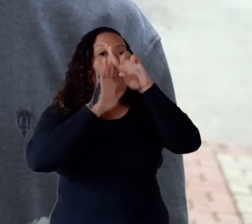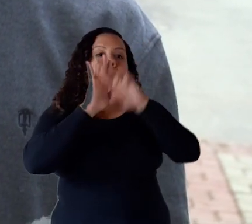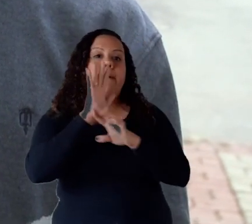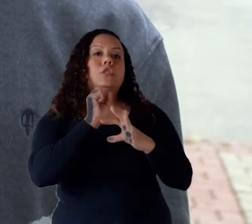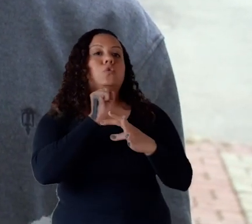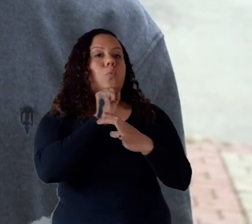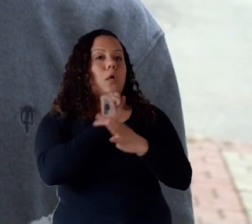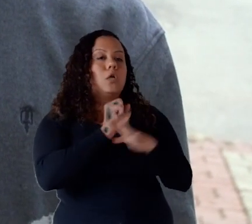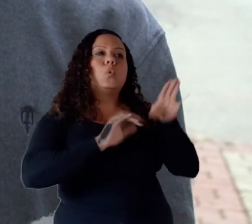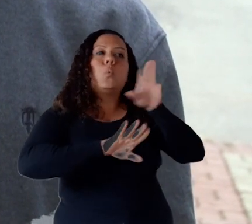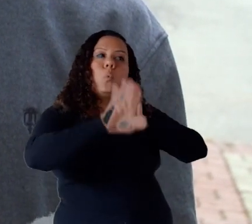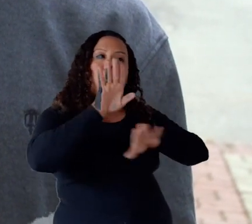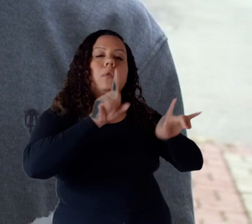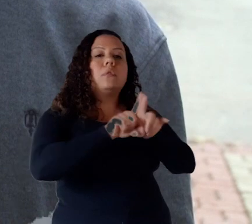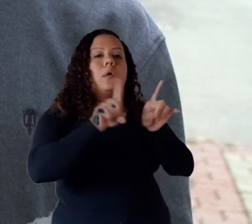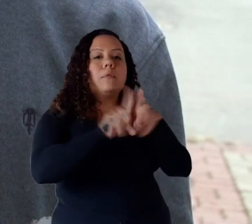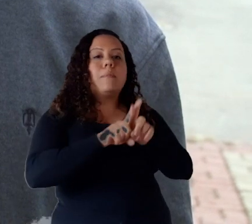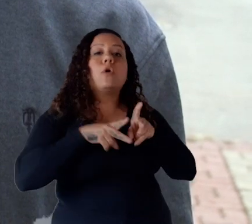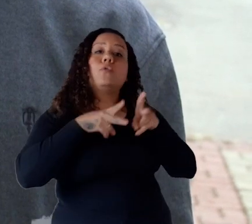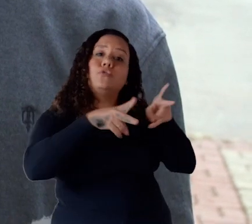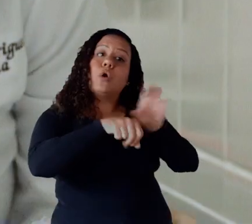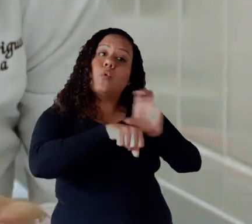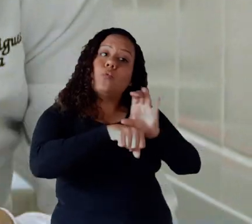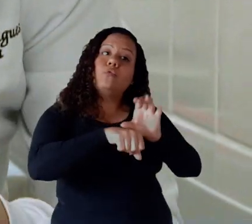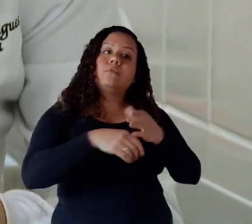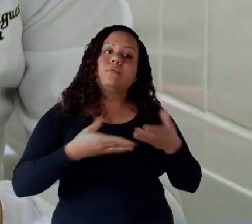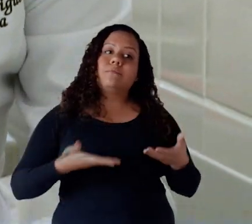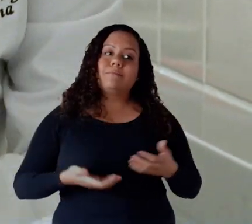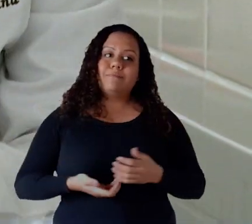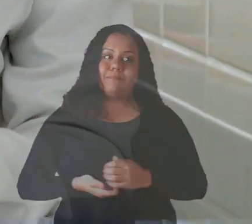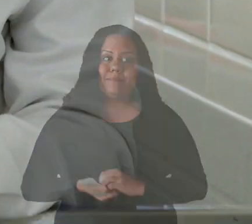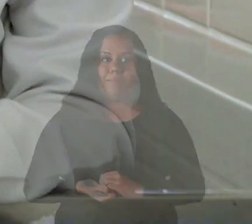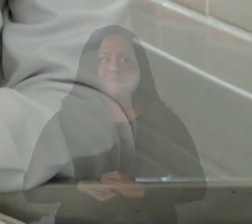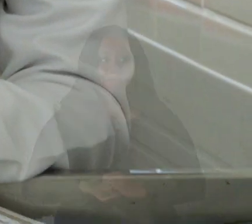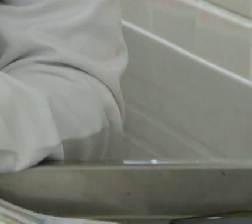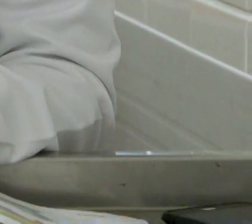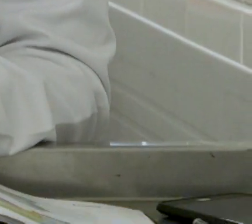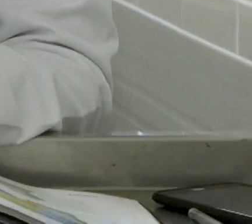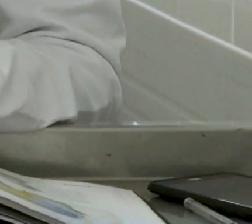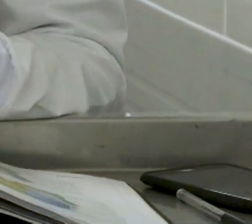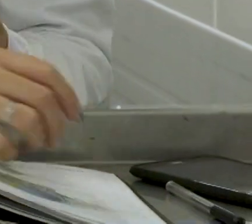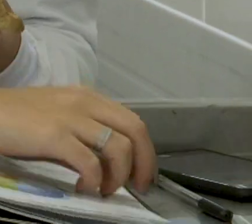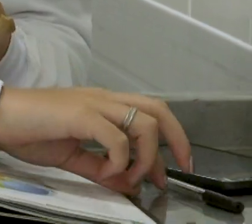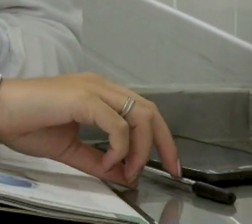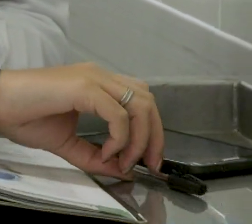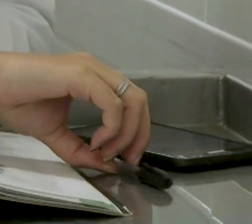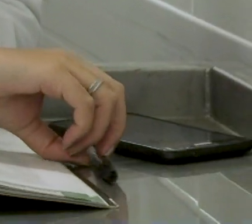seguindo todos os protocolos de segurança, tomando os devidos cuidados e dar continuidade ao curso.